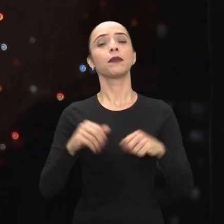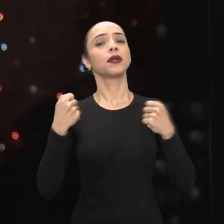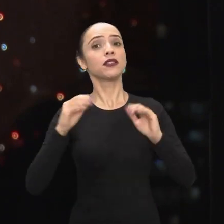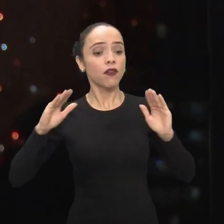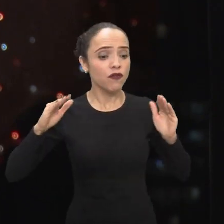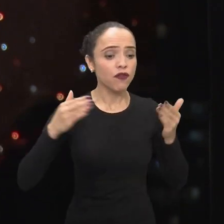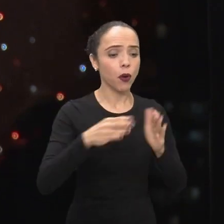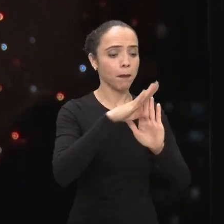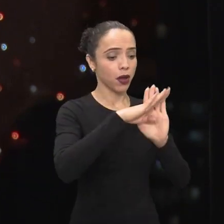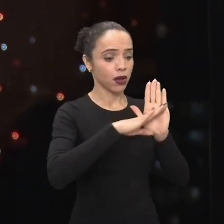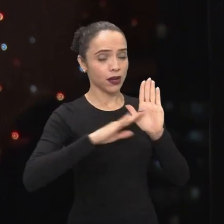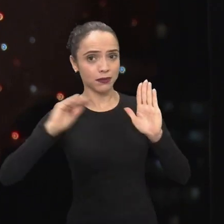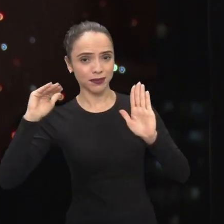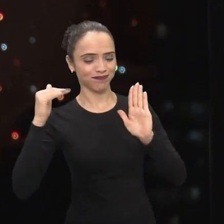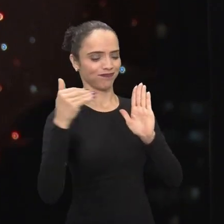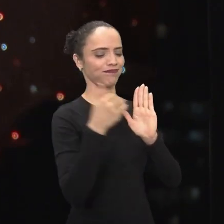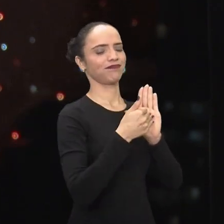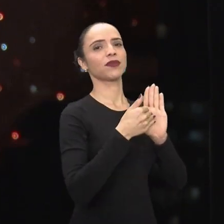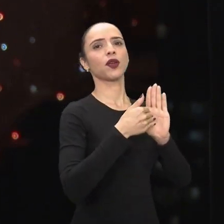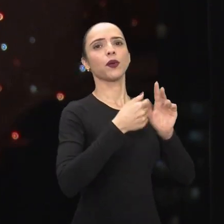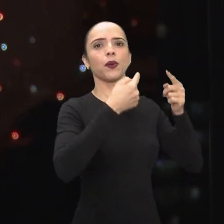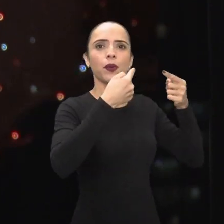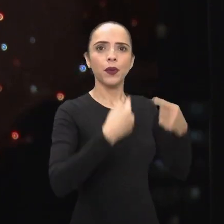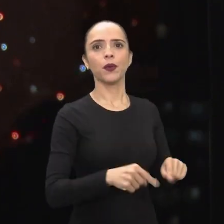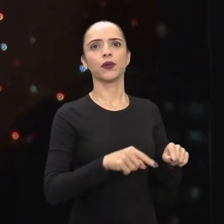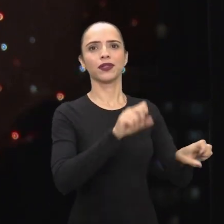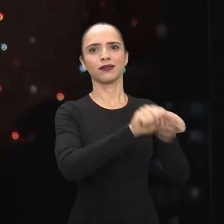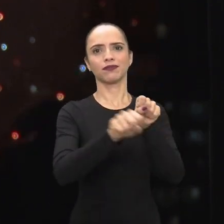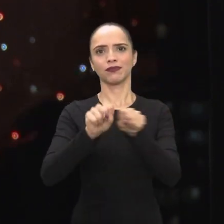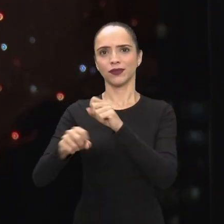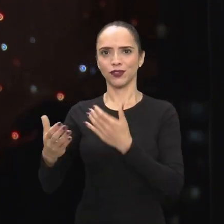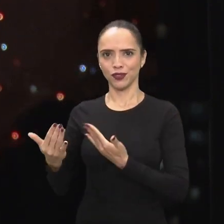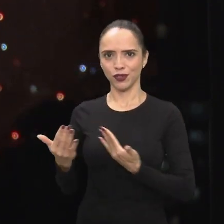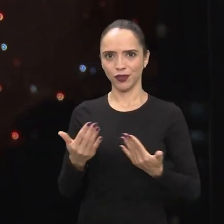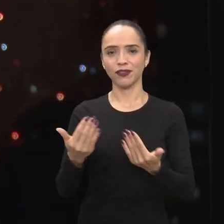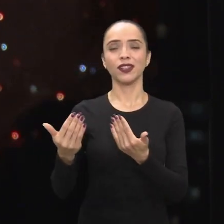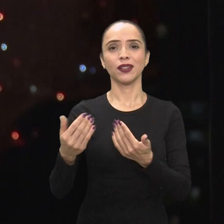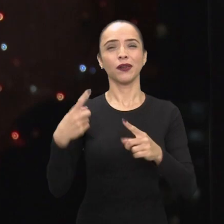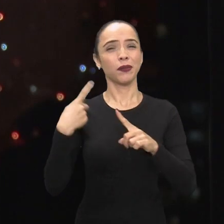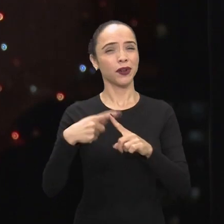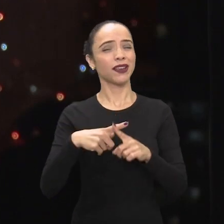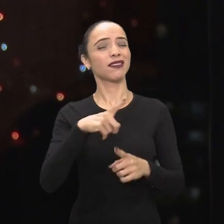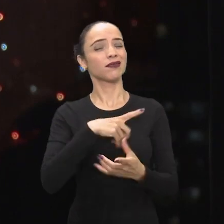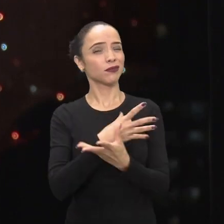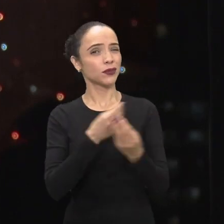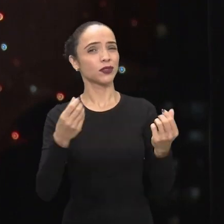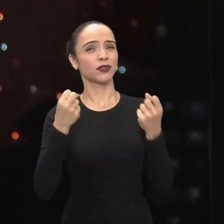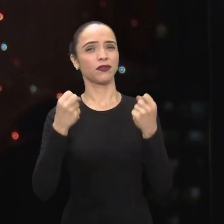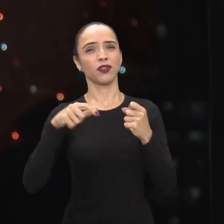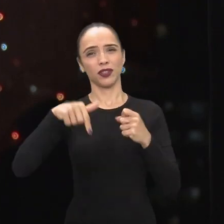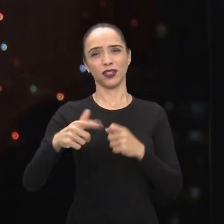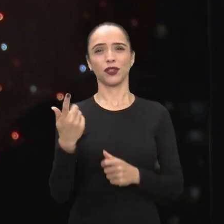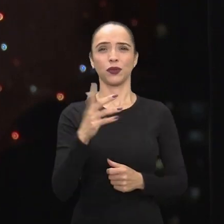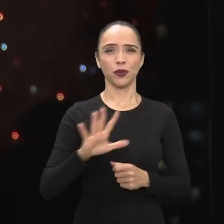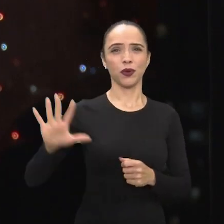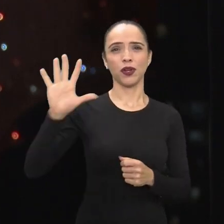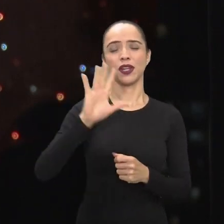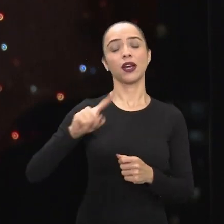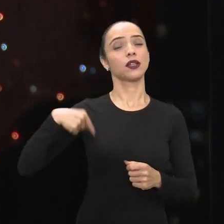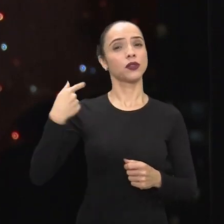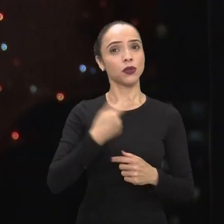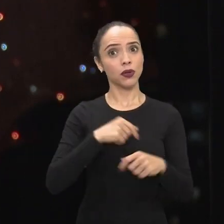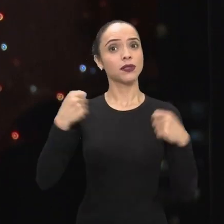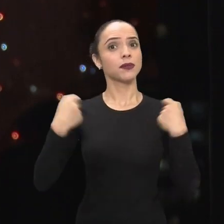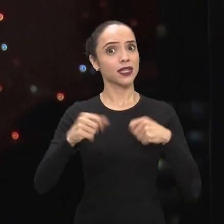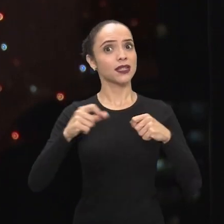de redução de homicídios de jovens né que ainda é muito alto É alto índice de homicídios em Goiás então nós temos que